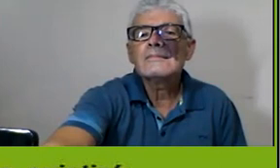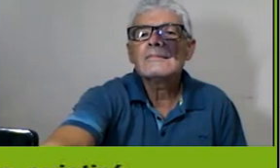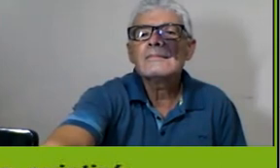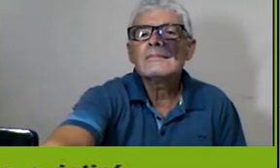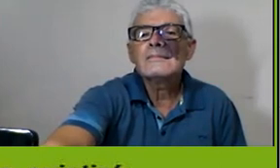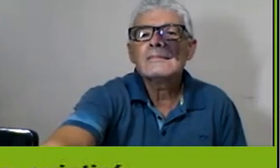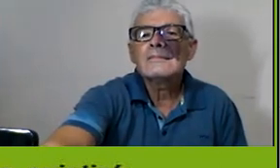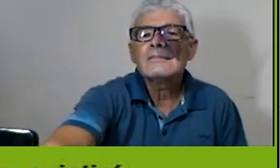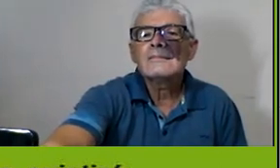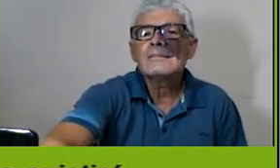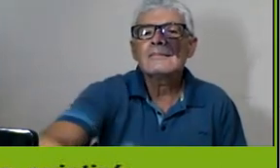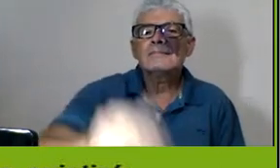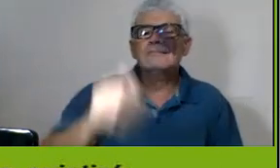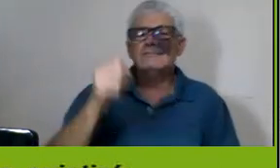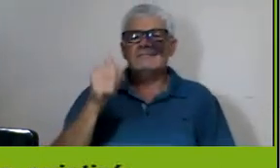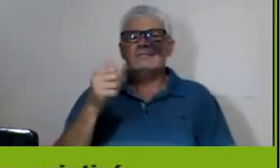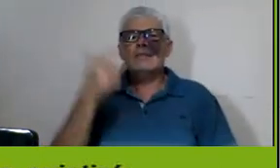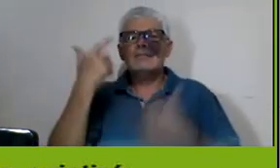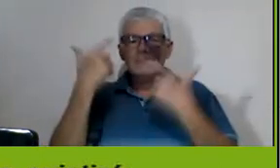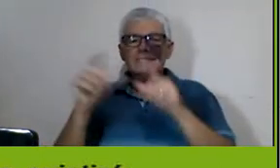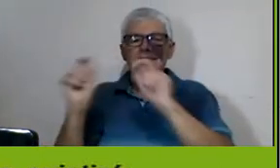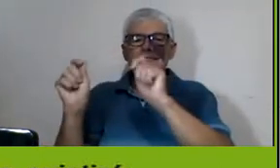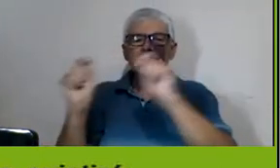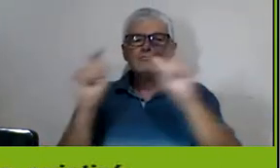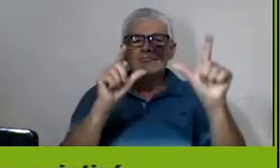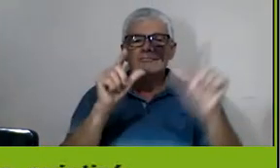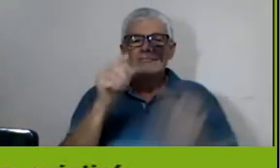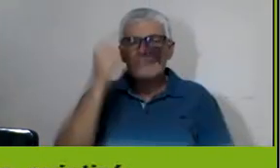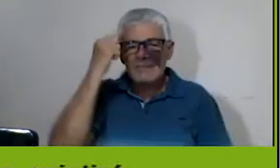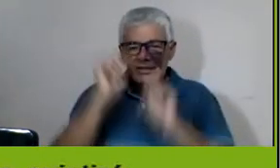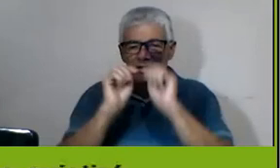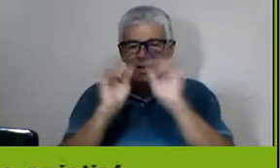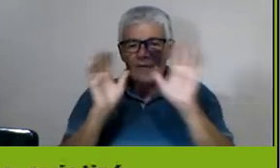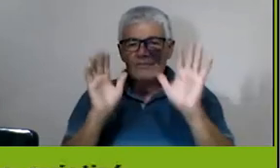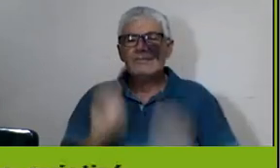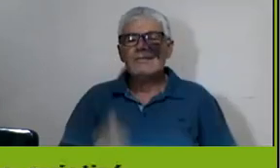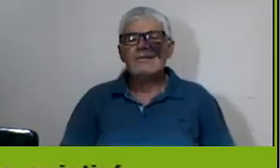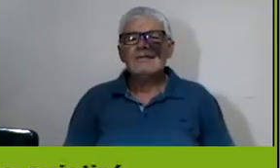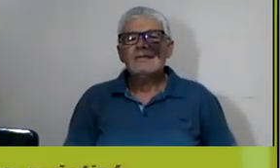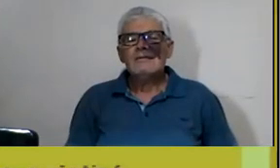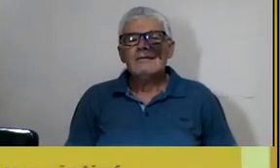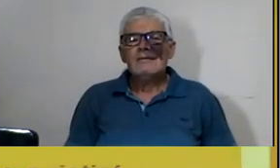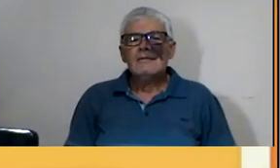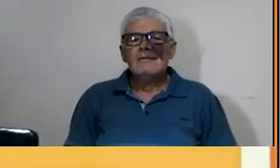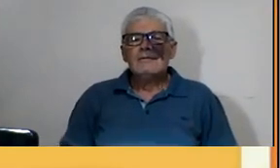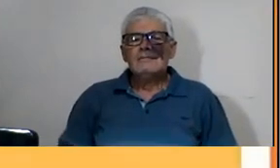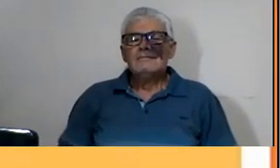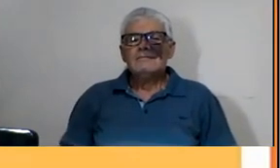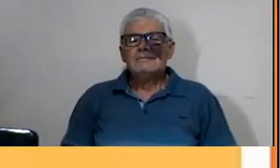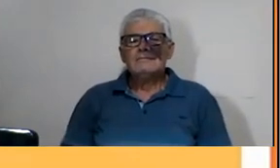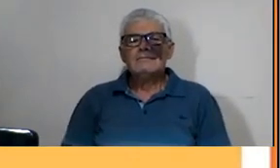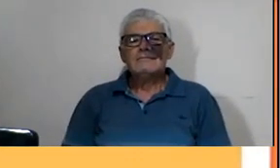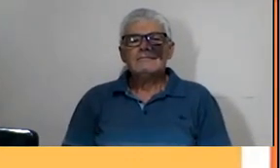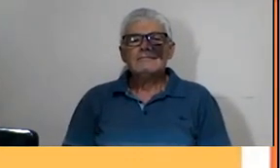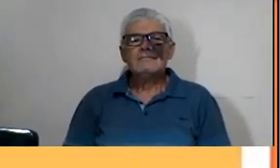né, do templo para o povo de Israel. Na Bíblia, o livro de Ageu ele é citado